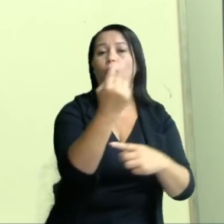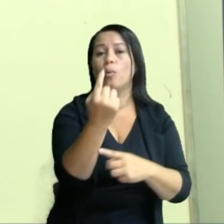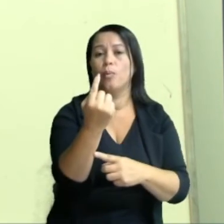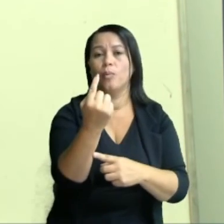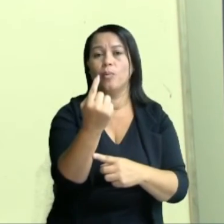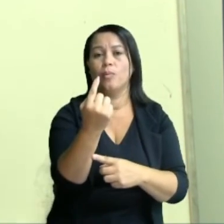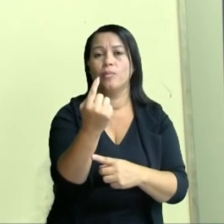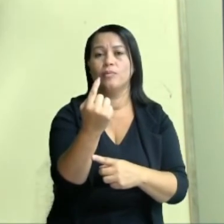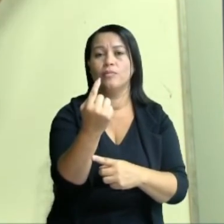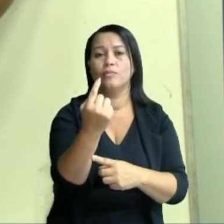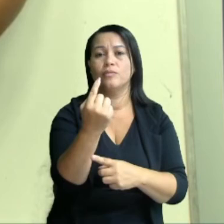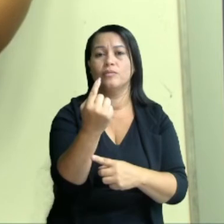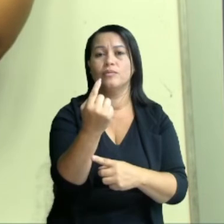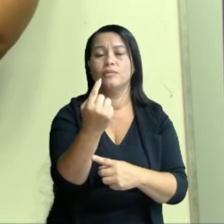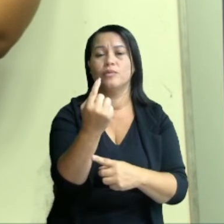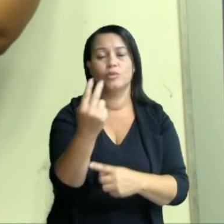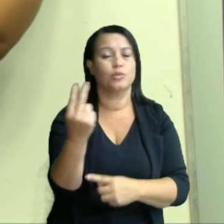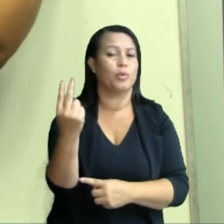1,